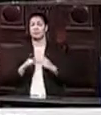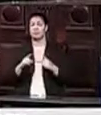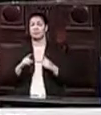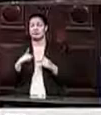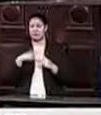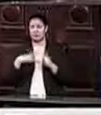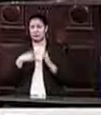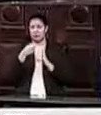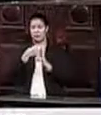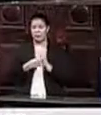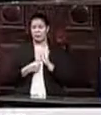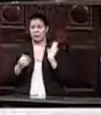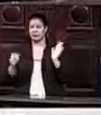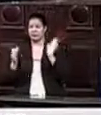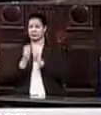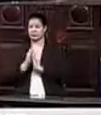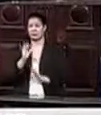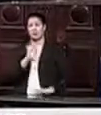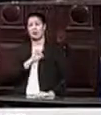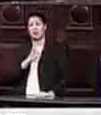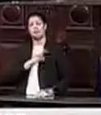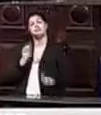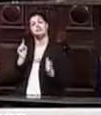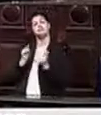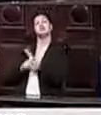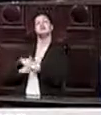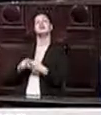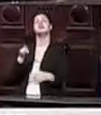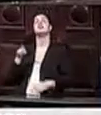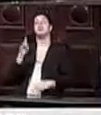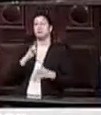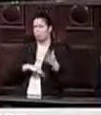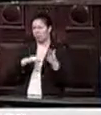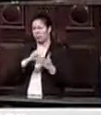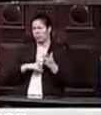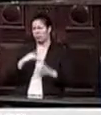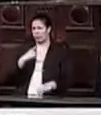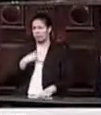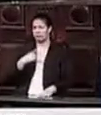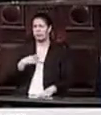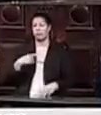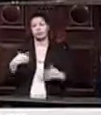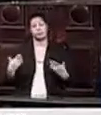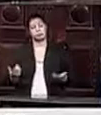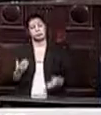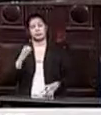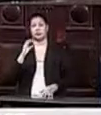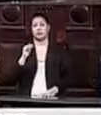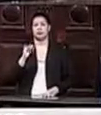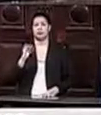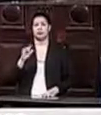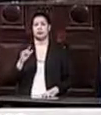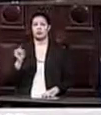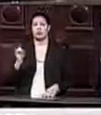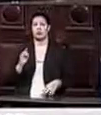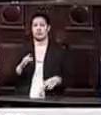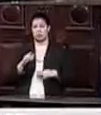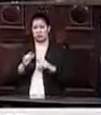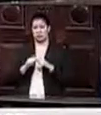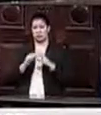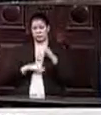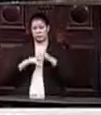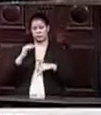quando abordado pela Polícia Militar, por exemplo, ou pela Polícia Civil, aquele que pratica aquele esporte